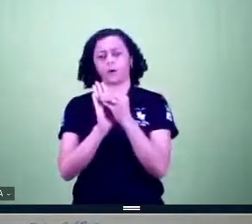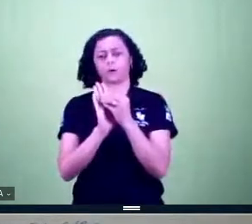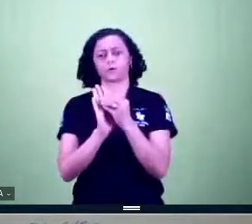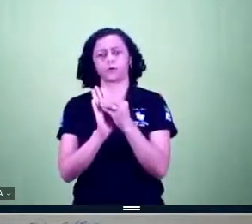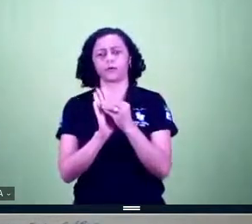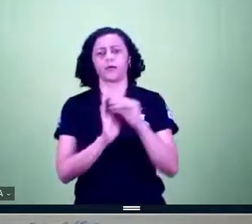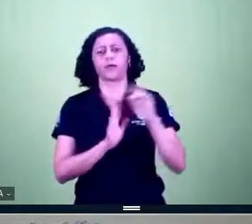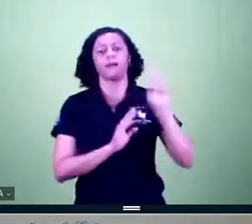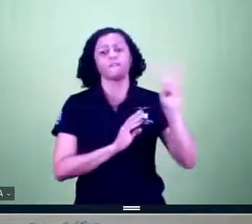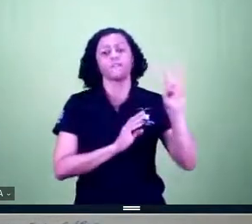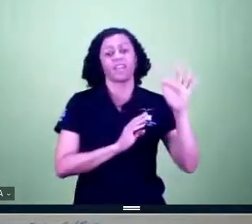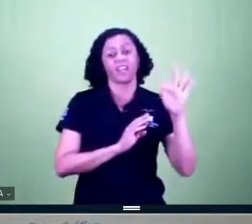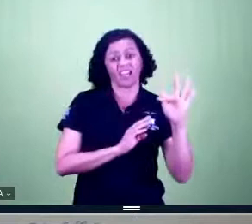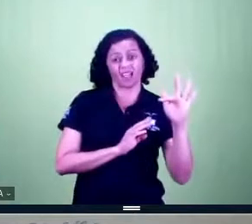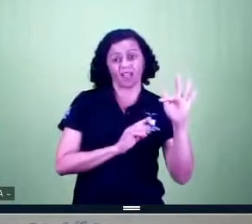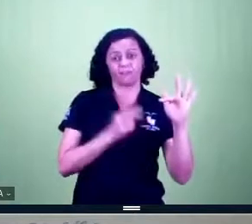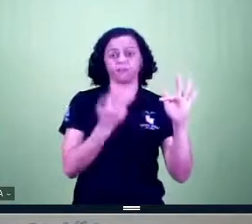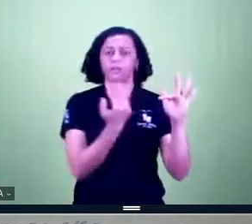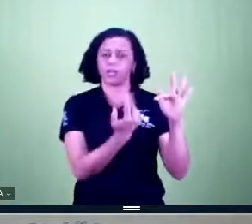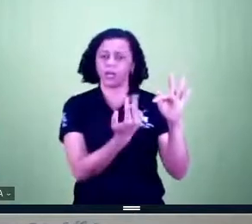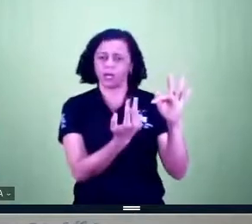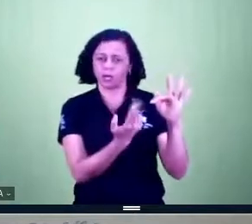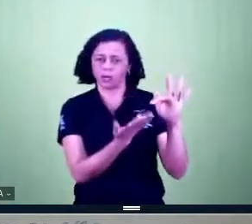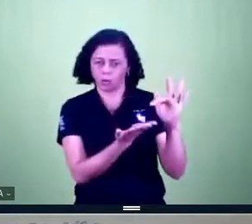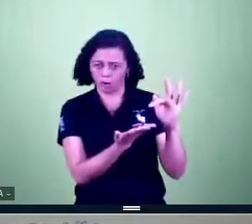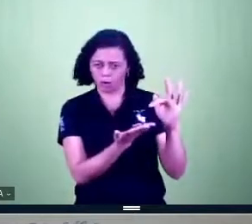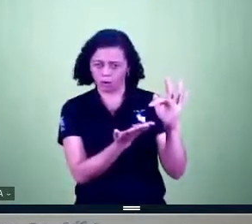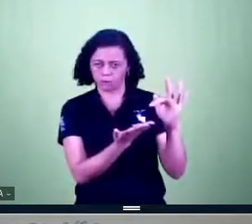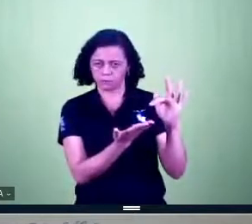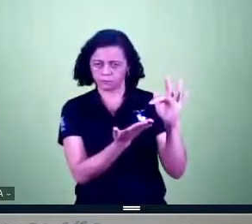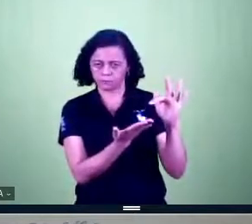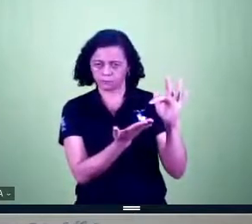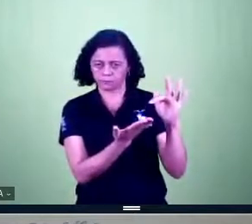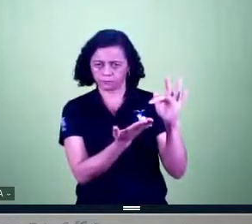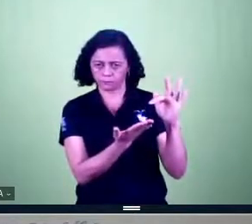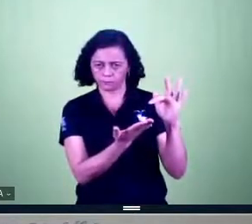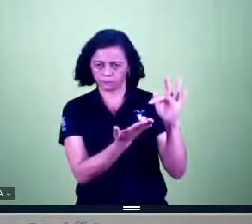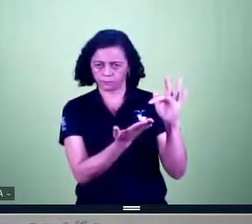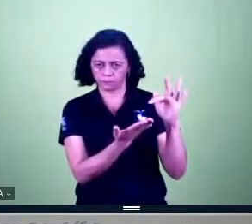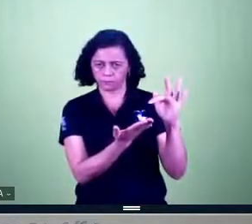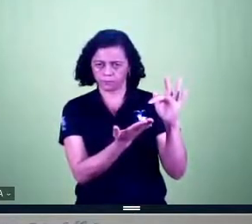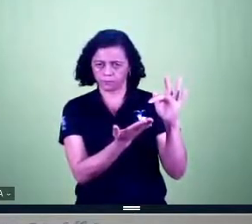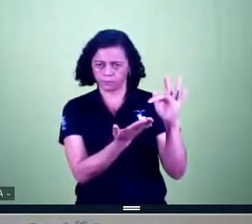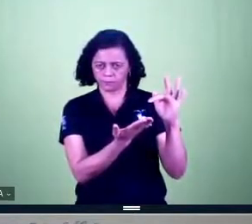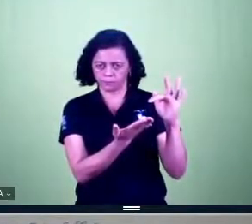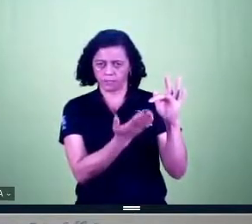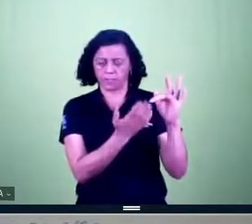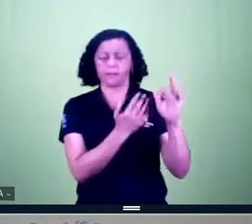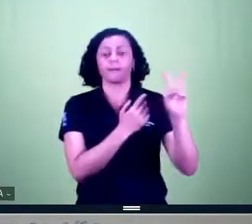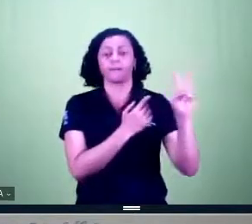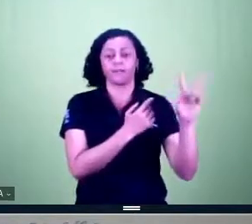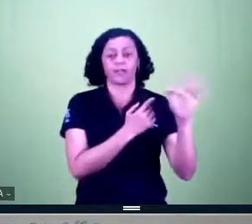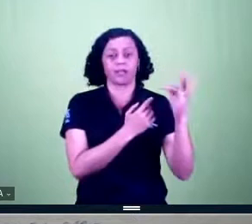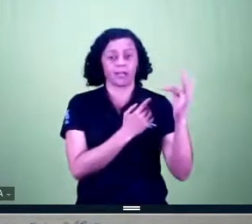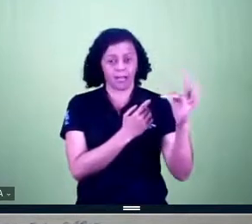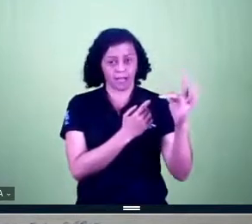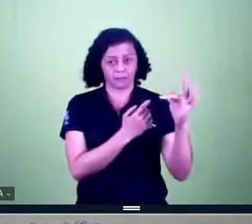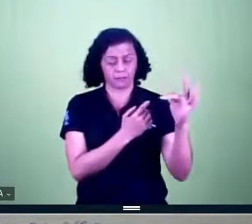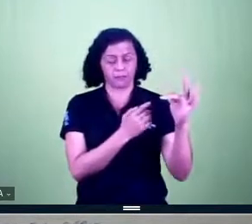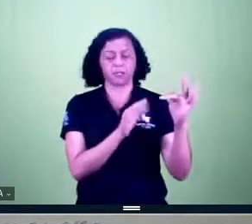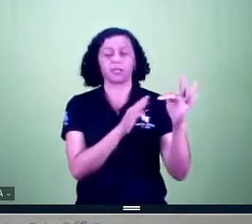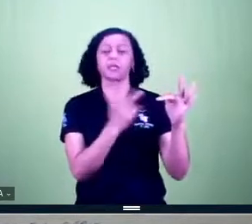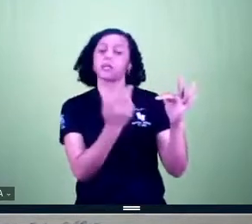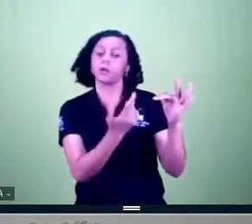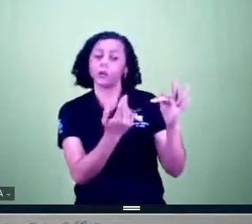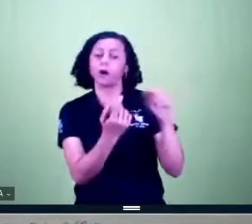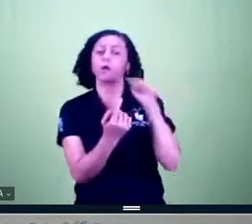vou colocar as minhas quedas. De um lado, quem banca, né? Quem fornece. Do outro lado, quem